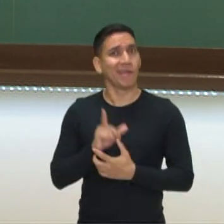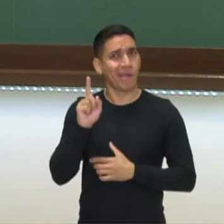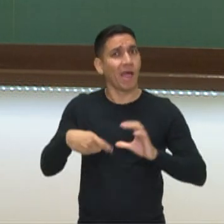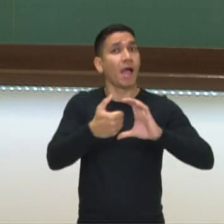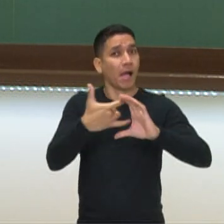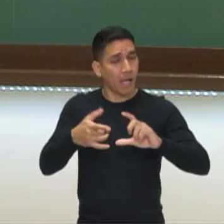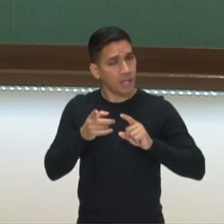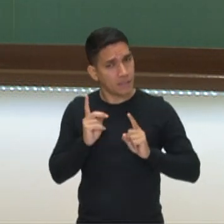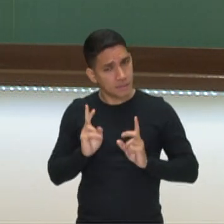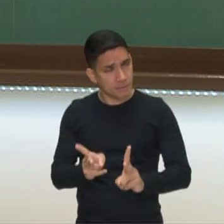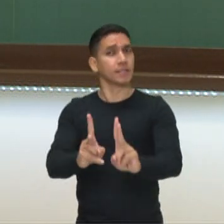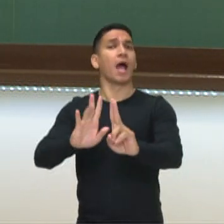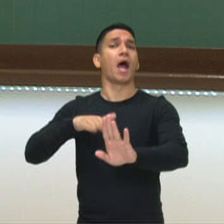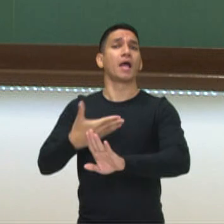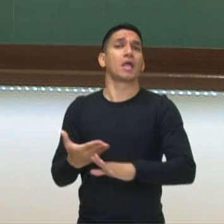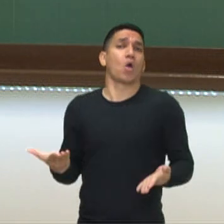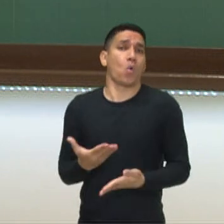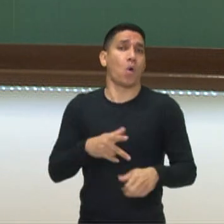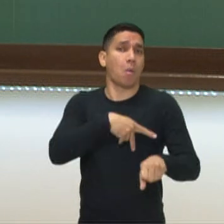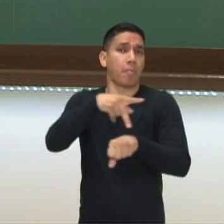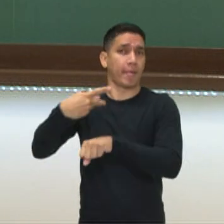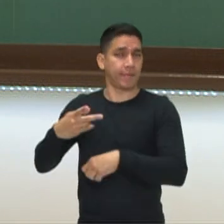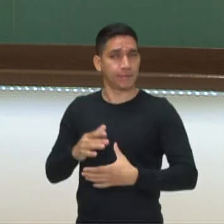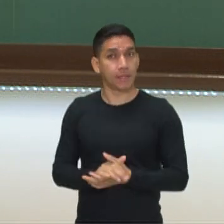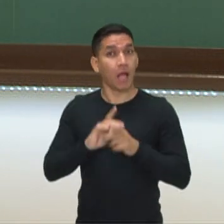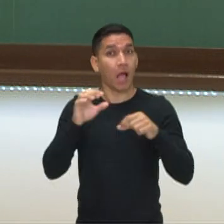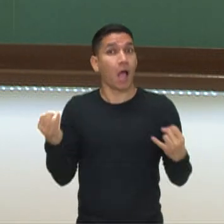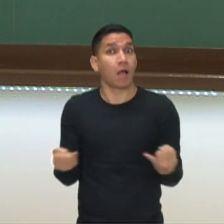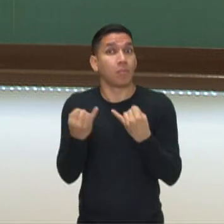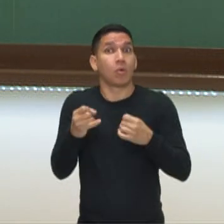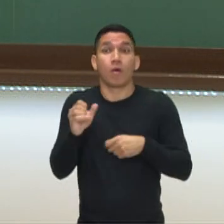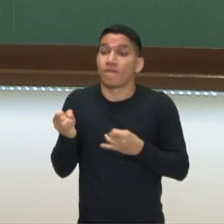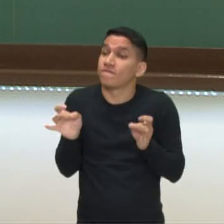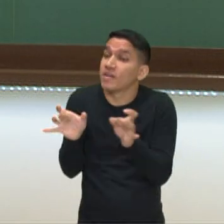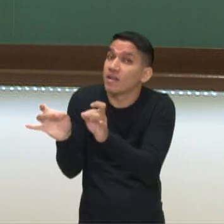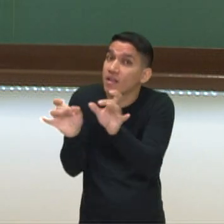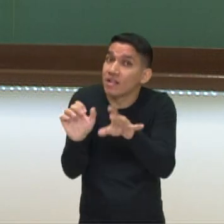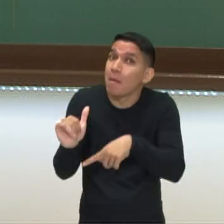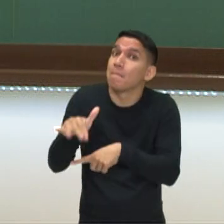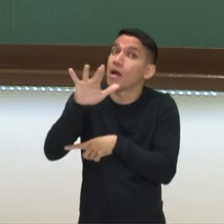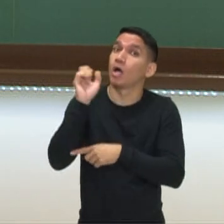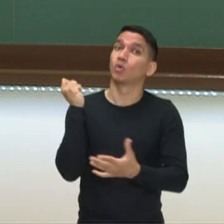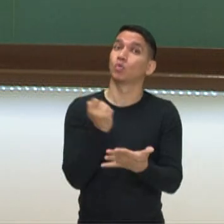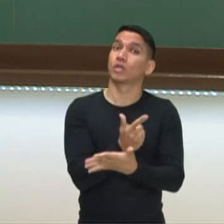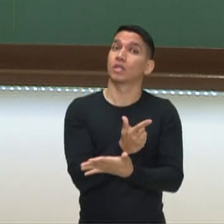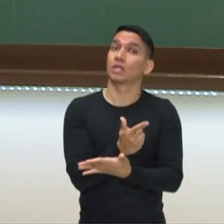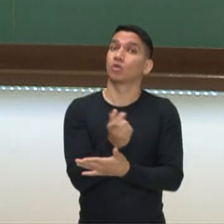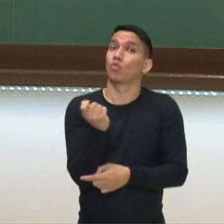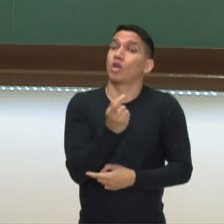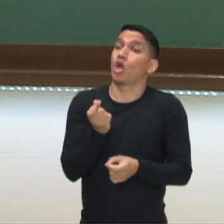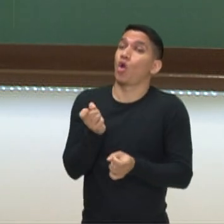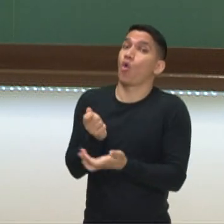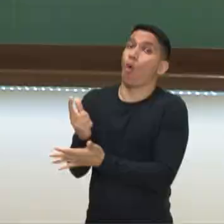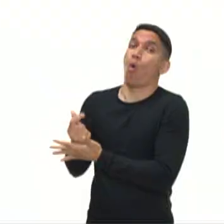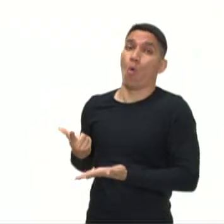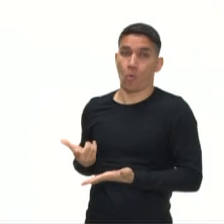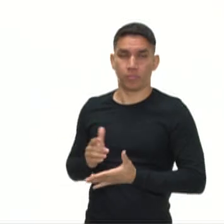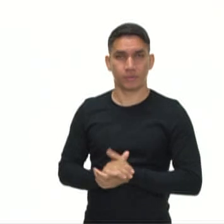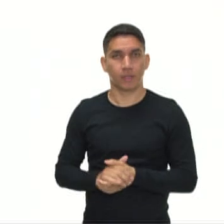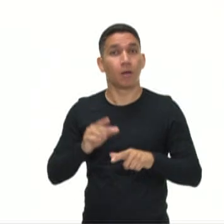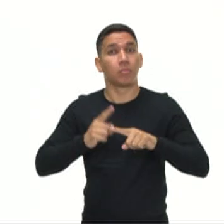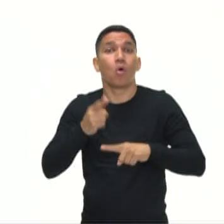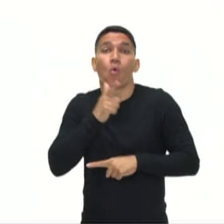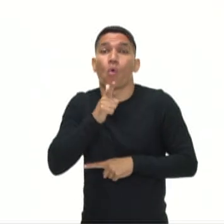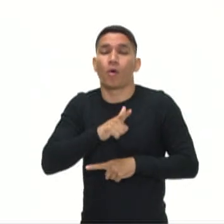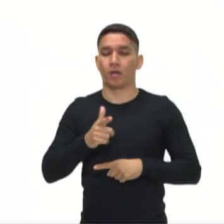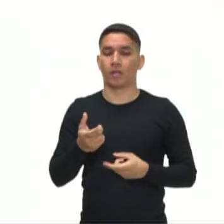se mantém ainda hoje para os países. É importante que os países vendam mais do que comprem, tá? Para manter a sua balança comercial favorável.